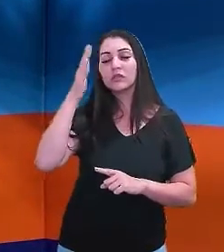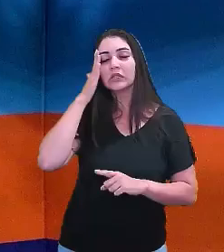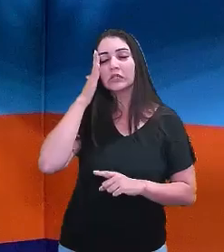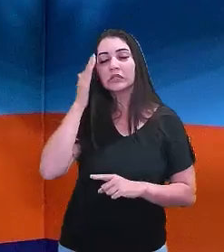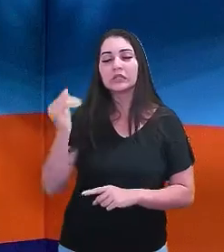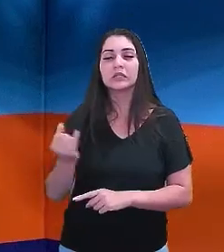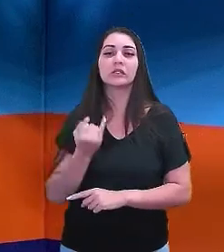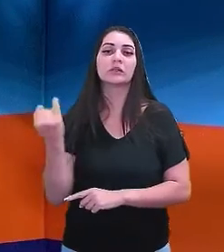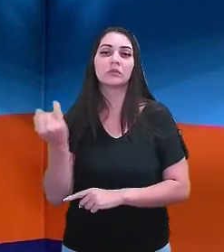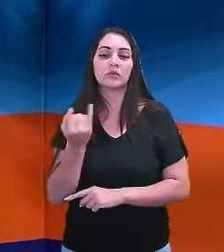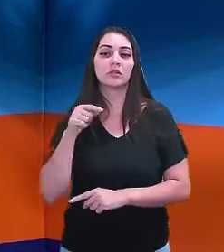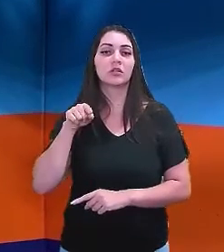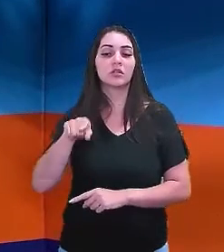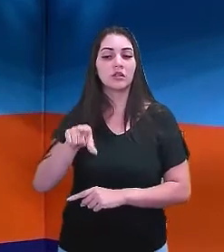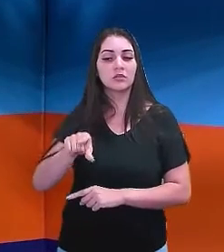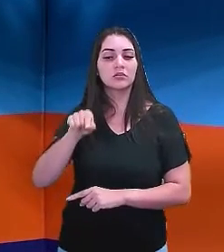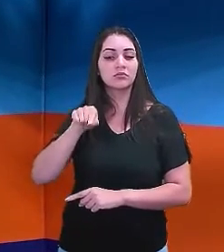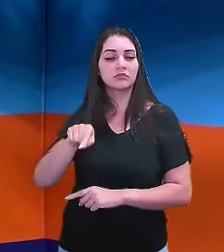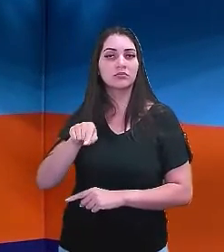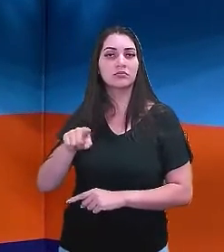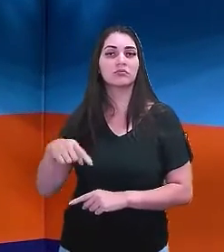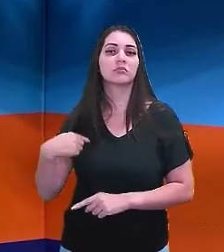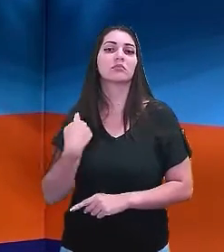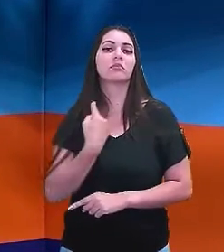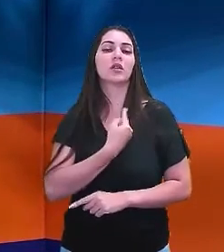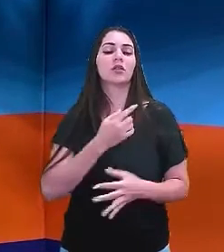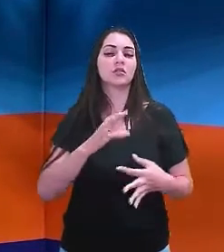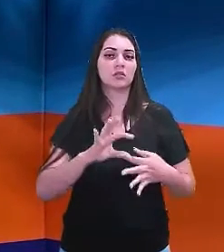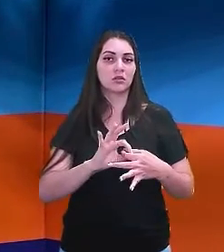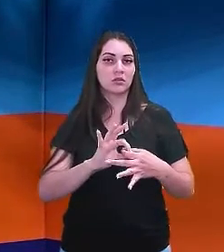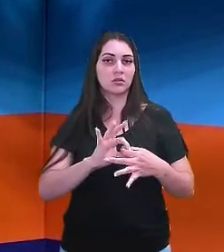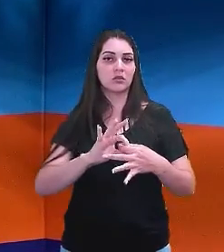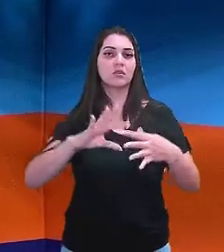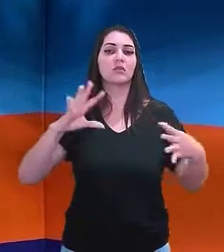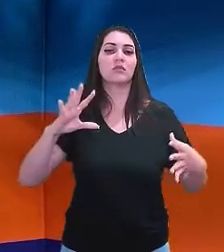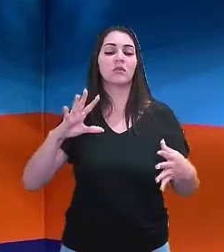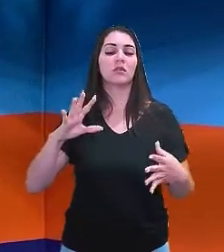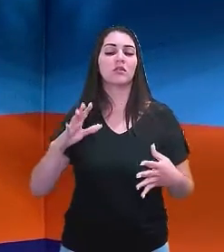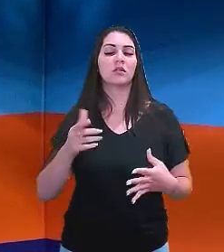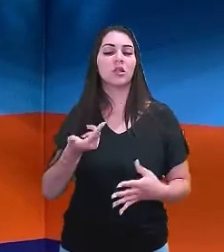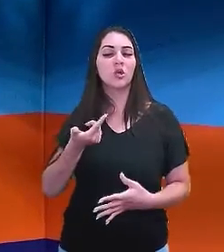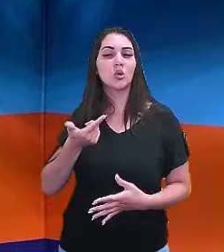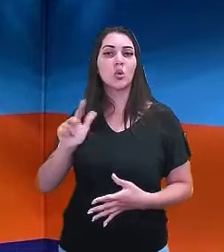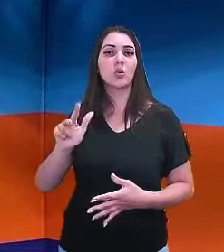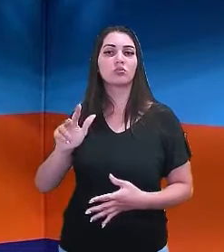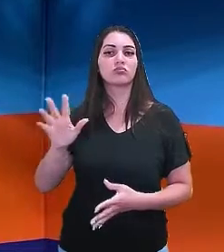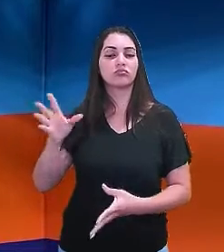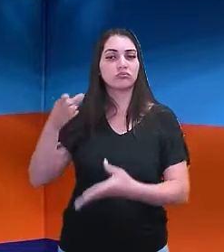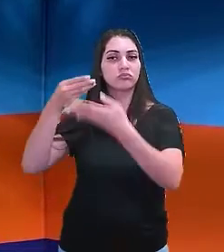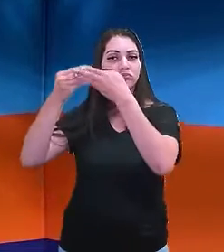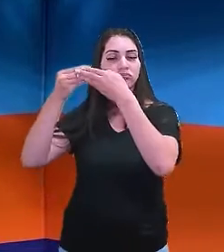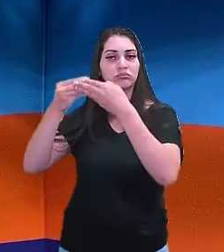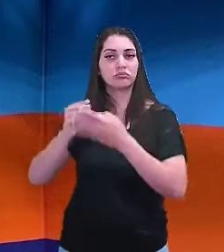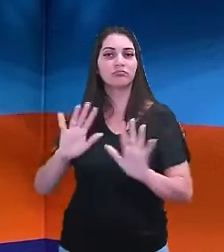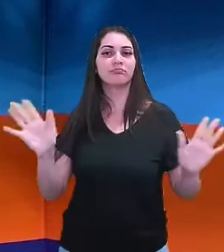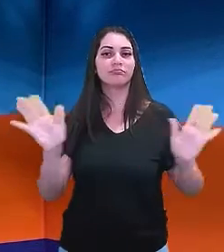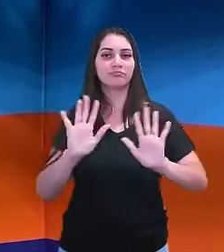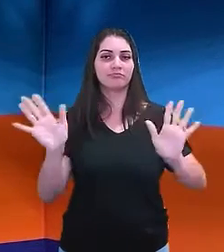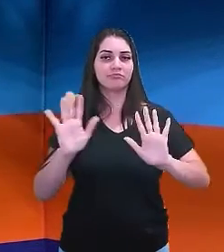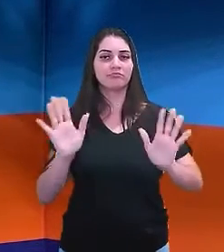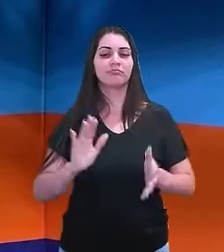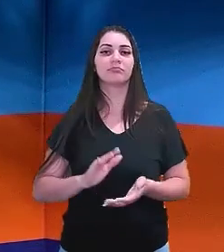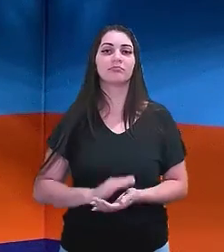a importância desse elemento para a nossa libertação e contra a alienação. Tchau, pessoal!